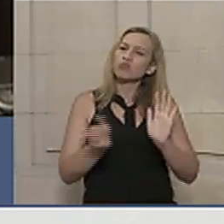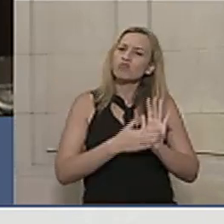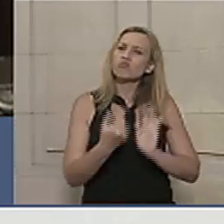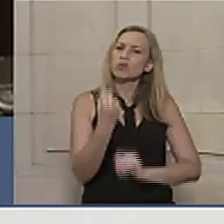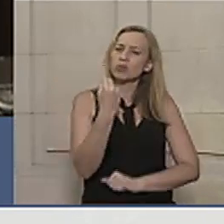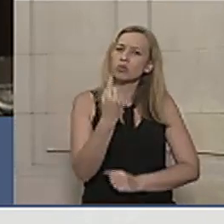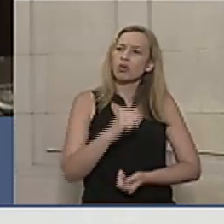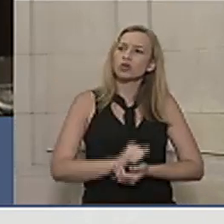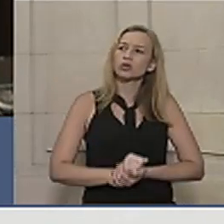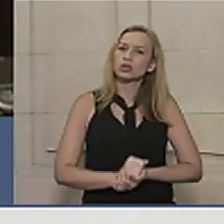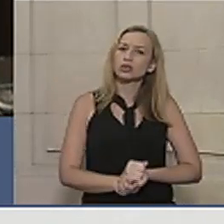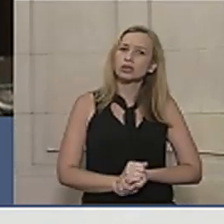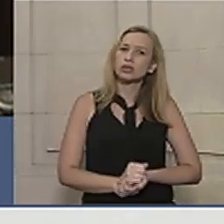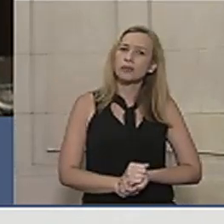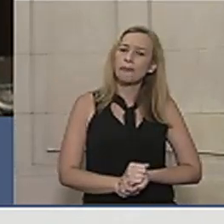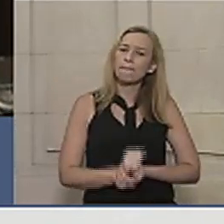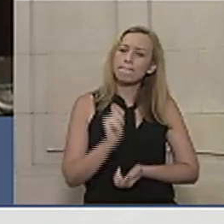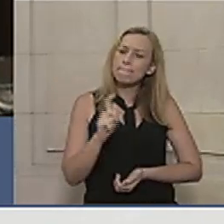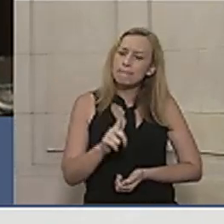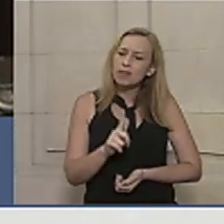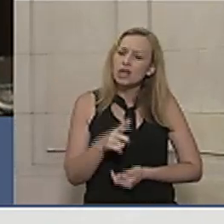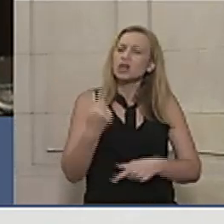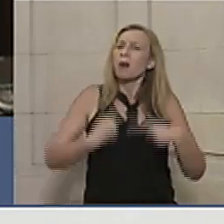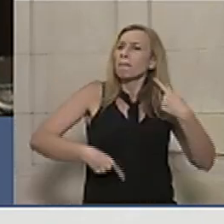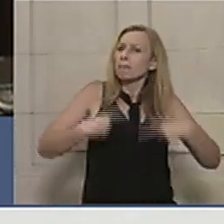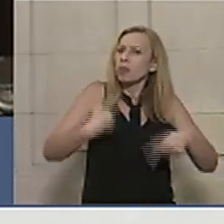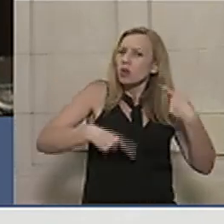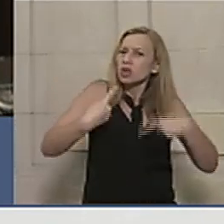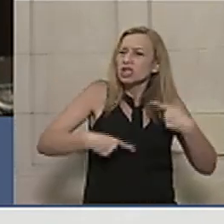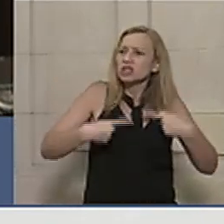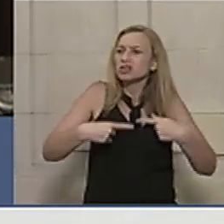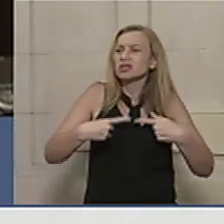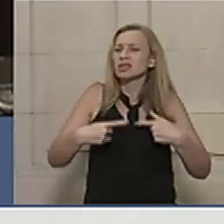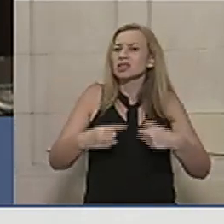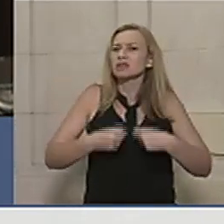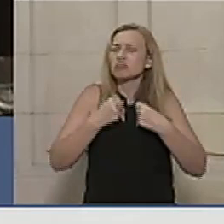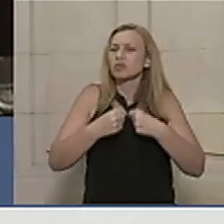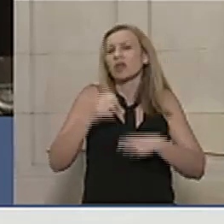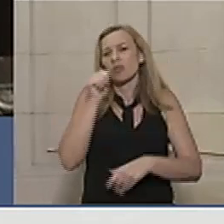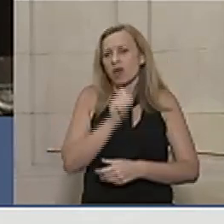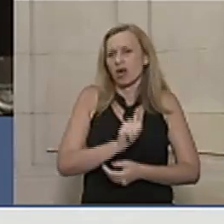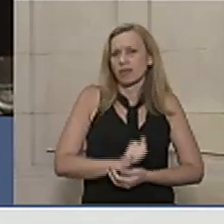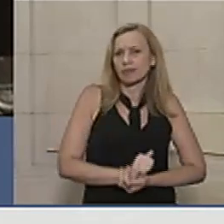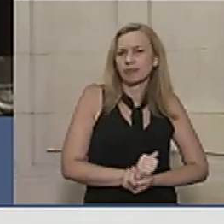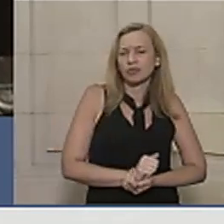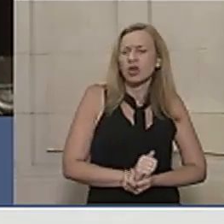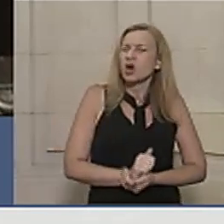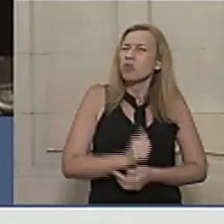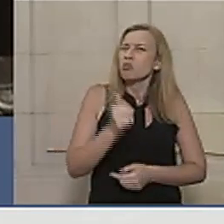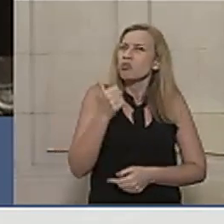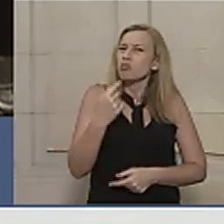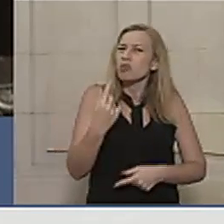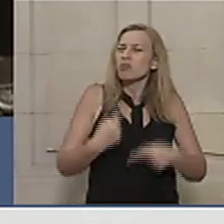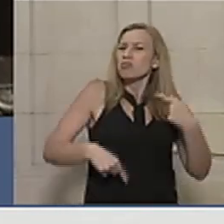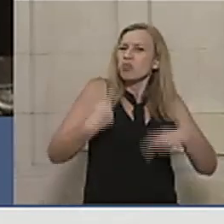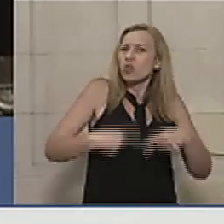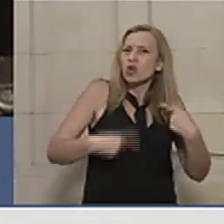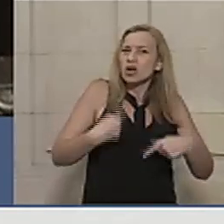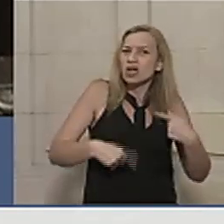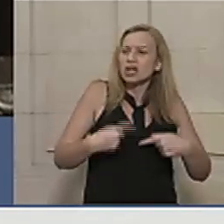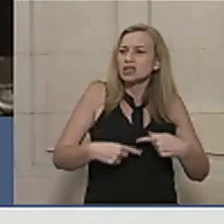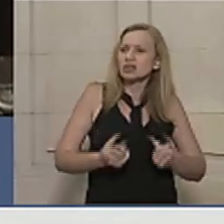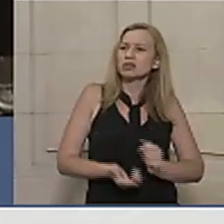proposta de uma política de empoderamento da mulher. Uma política que leva